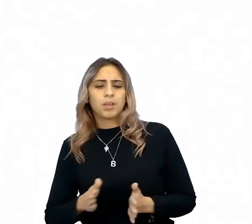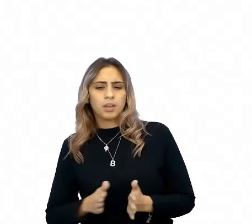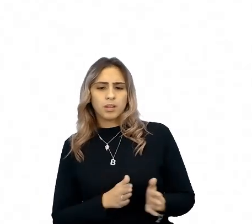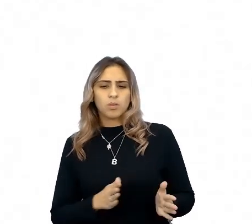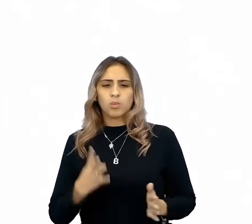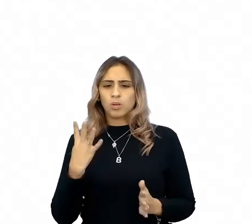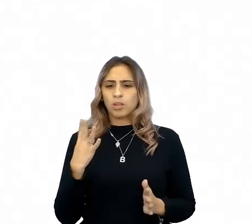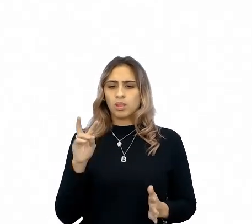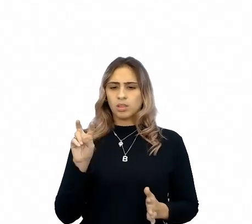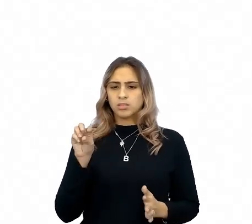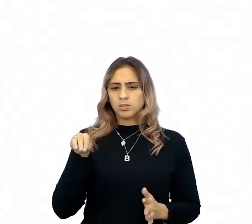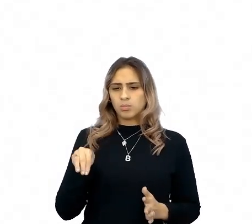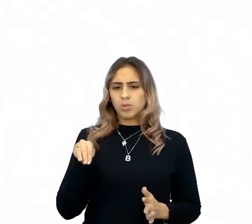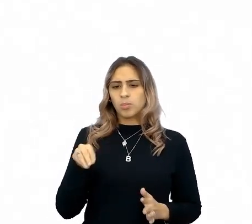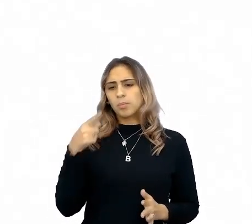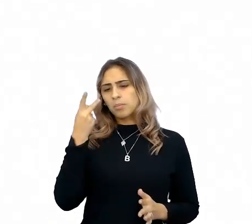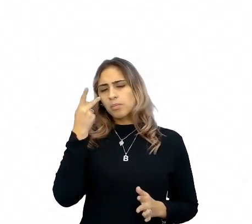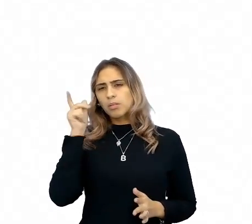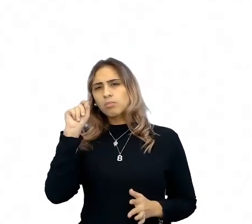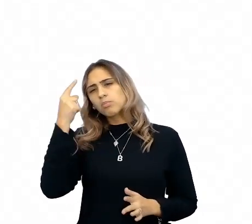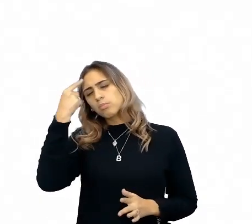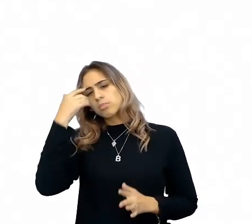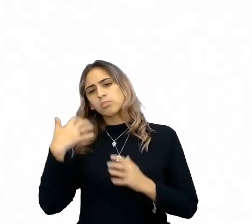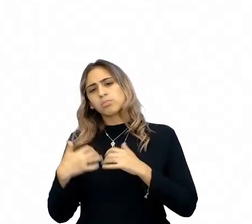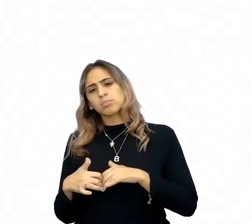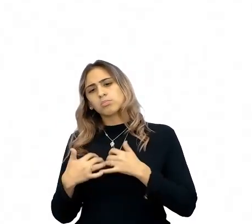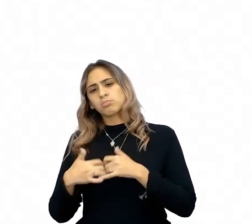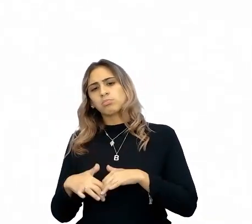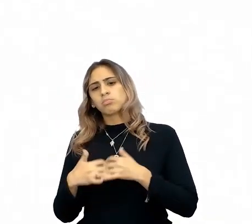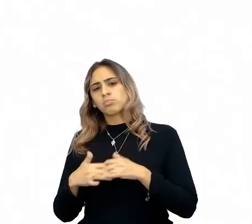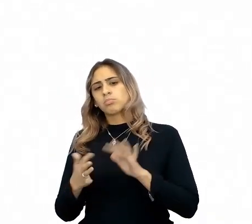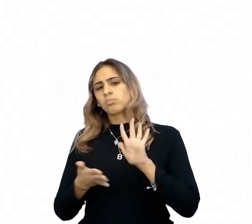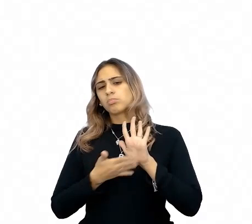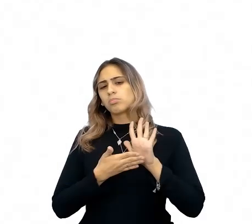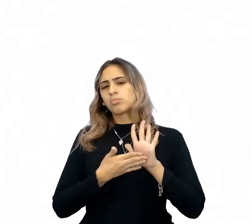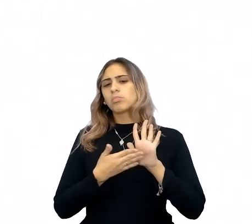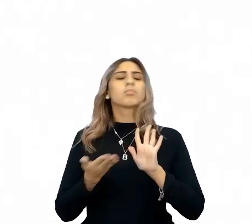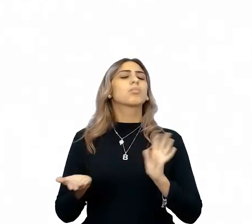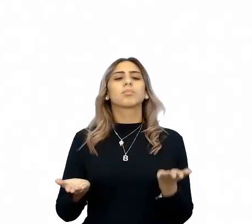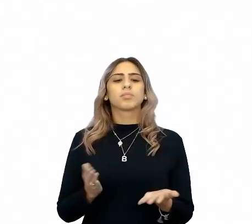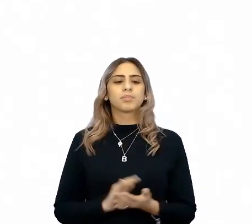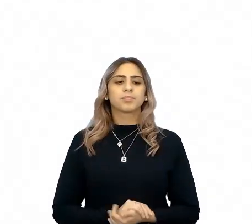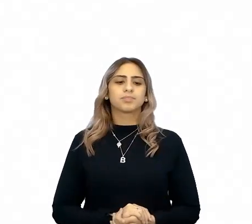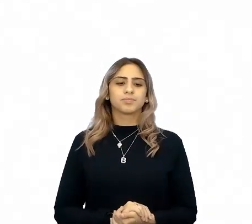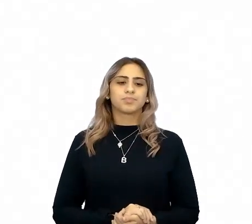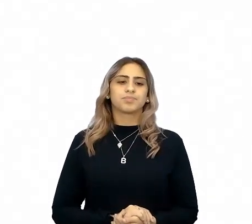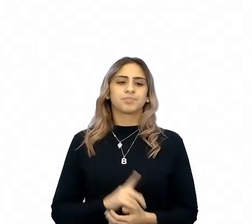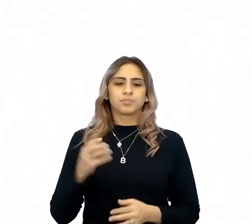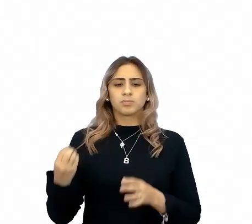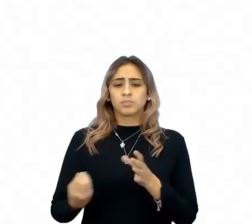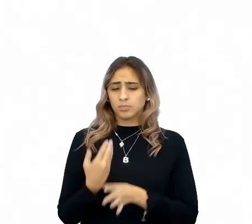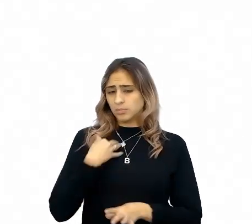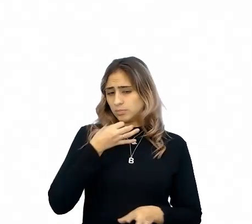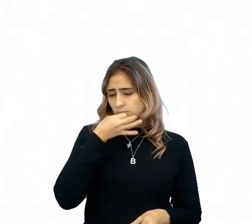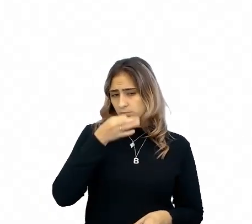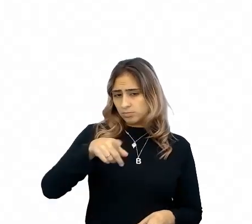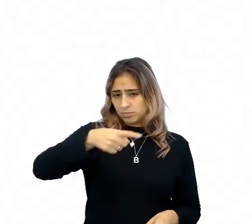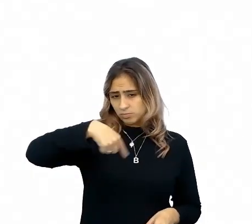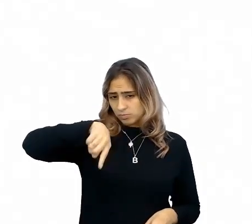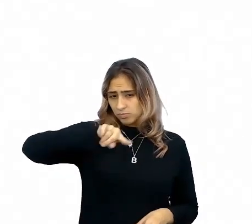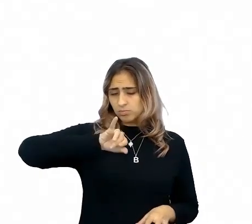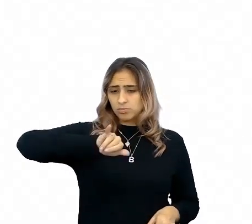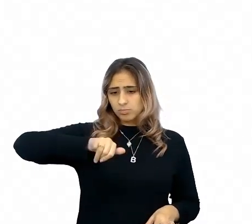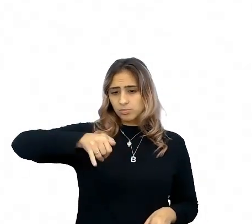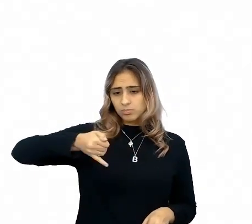de 45 minutos para pensar no desdobramento dessa pauta. Assim, sugiro que vocês